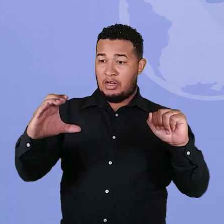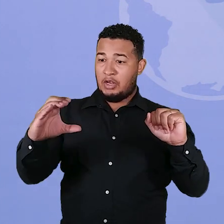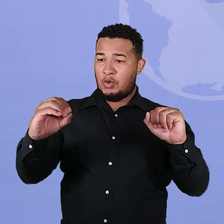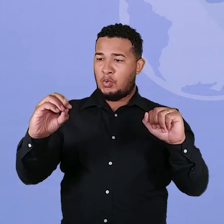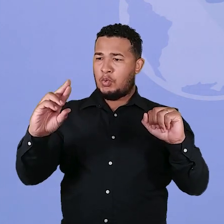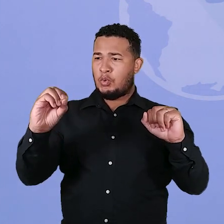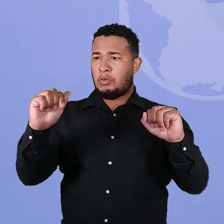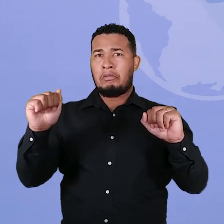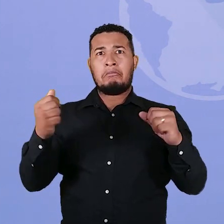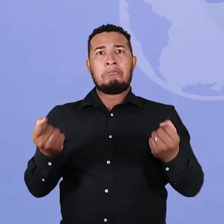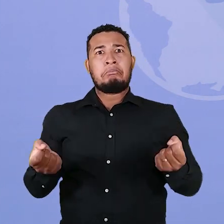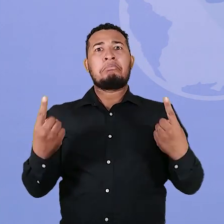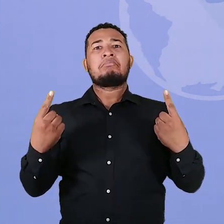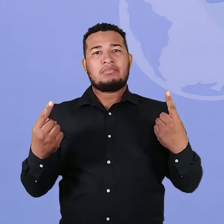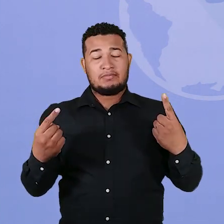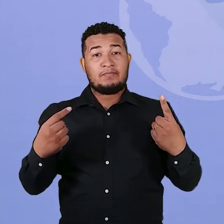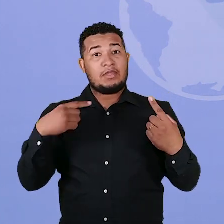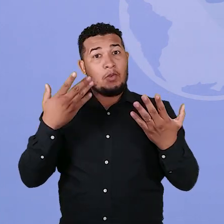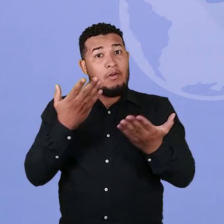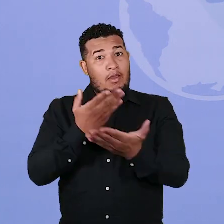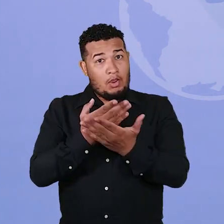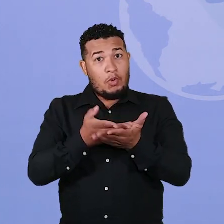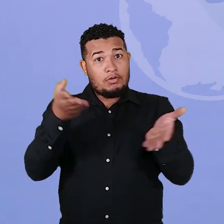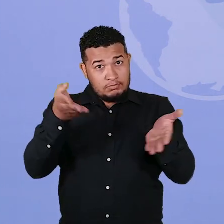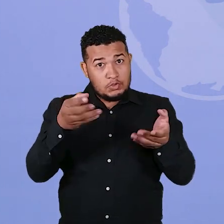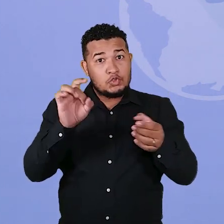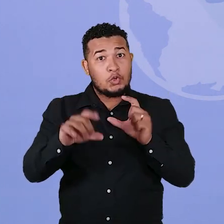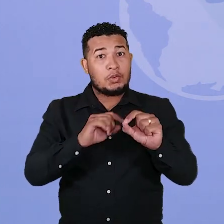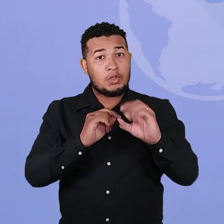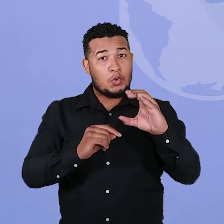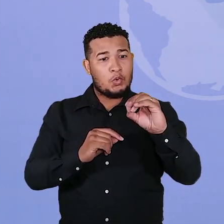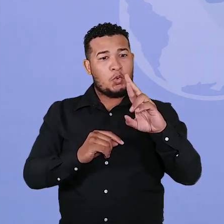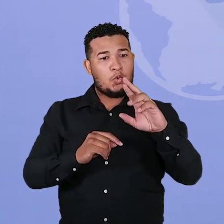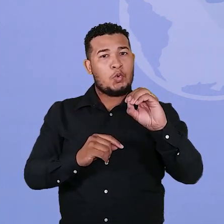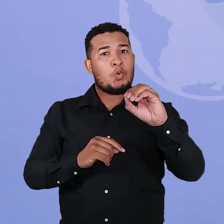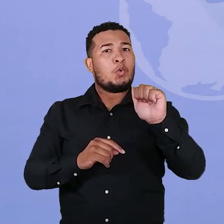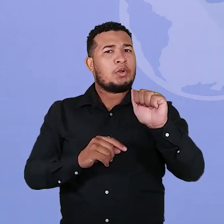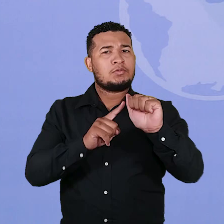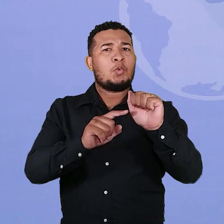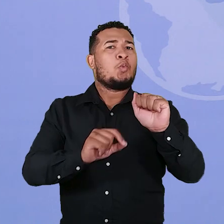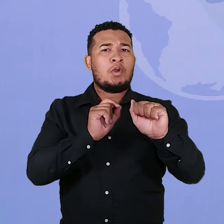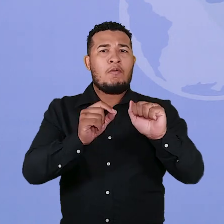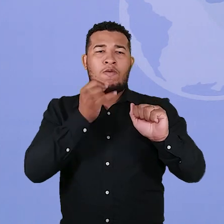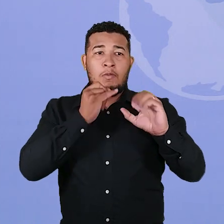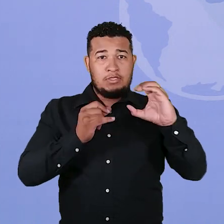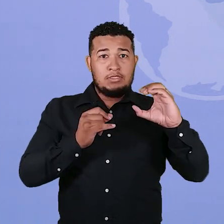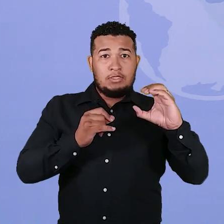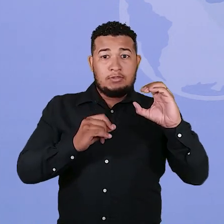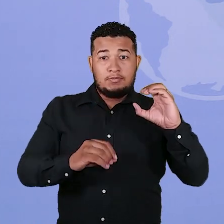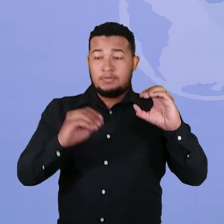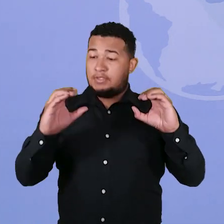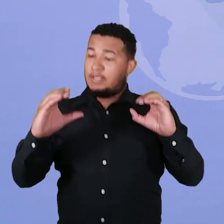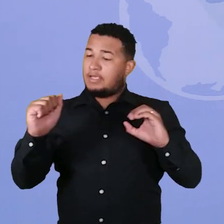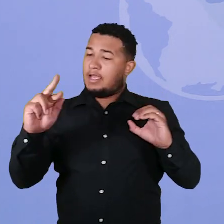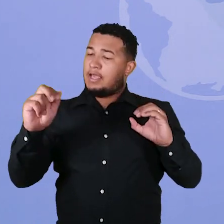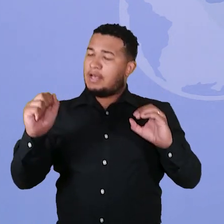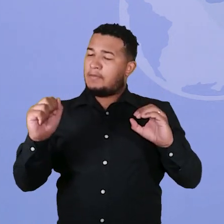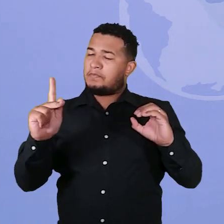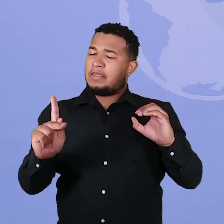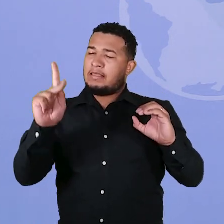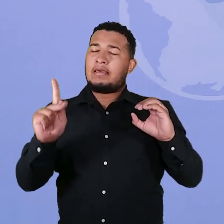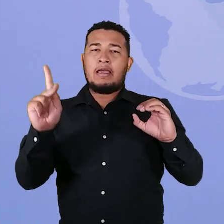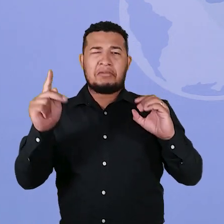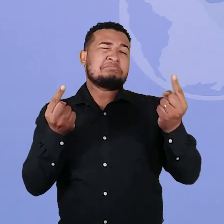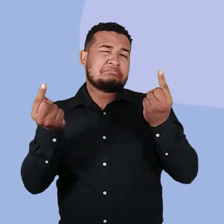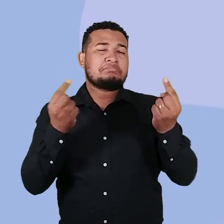tem problema não nós vamos fazer o seguinte nós vamos representar pelo menos nessa aula coroa como ser e cara como